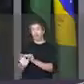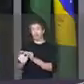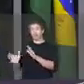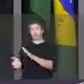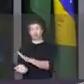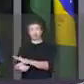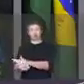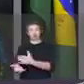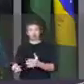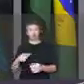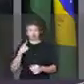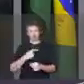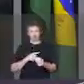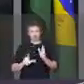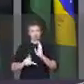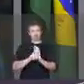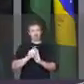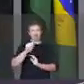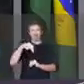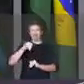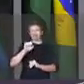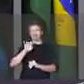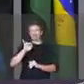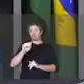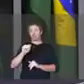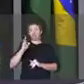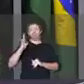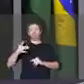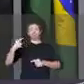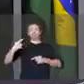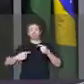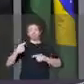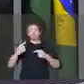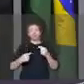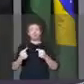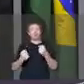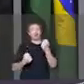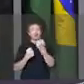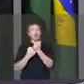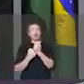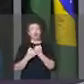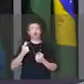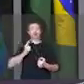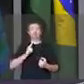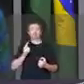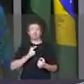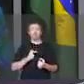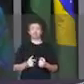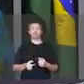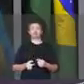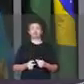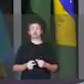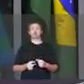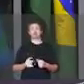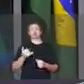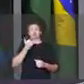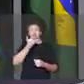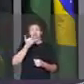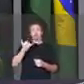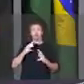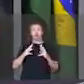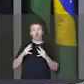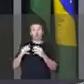uma lei de anistia que está sendo amplamente apoiada para anistiarmos todas